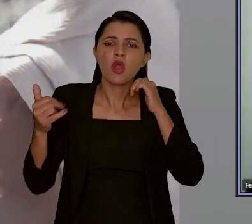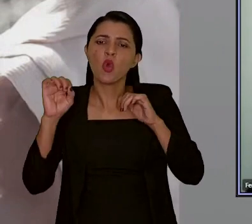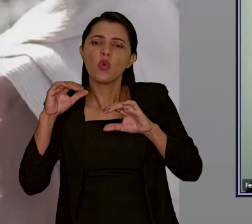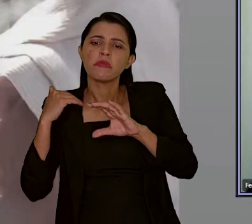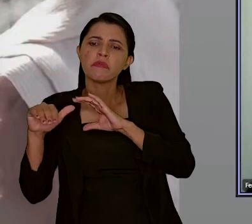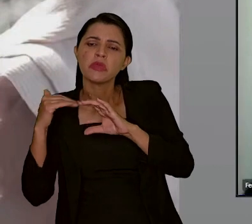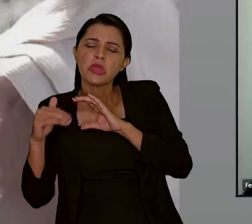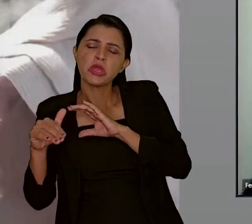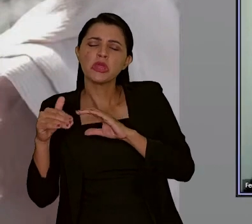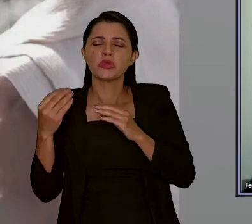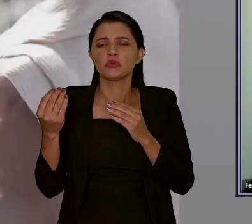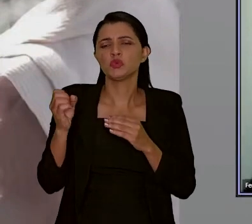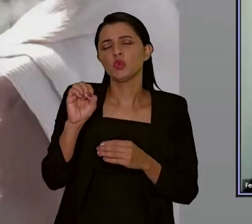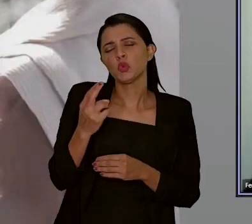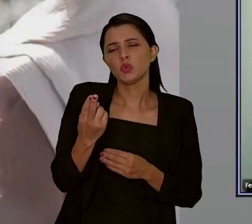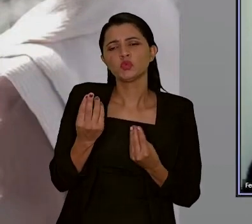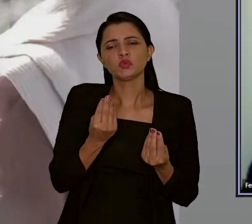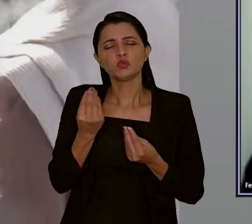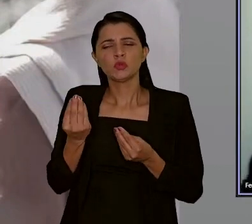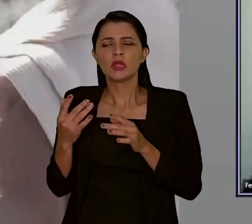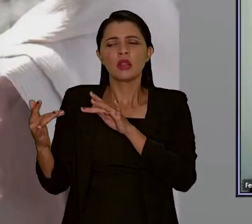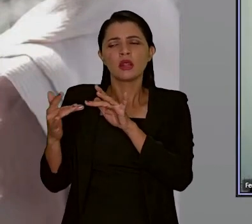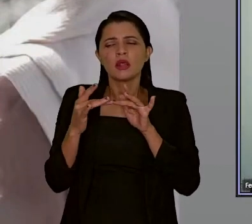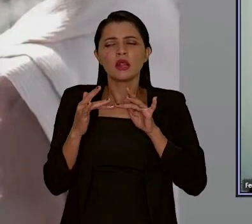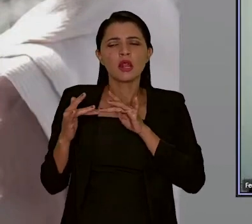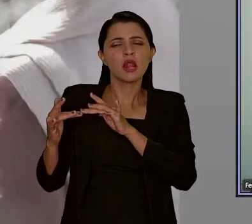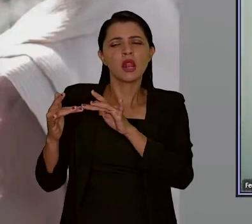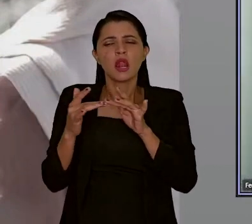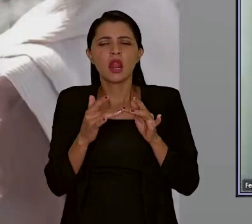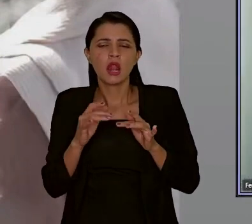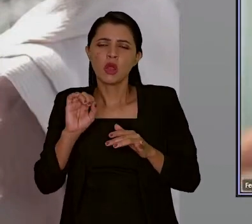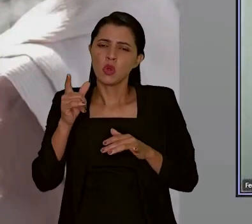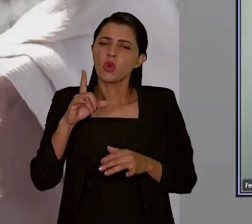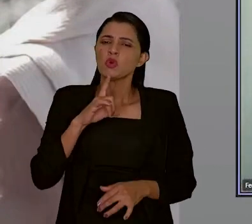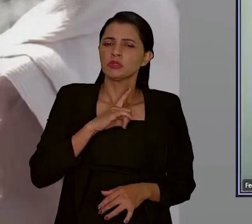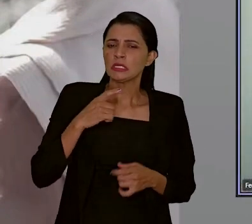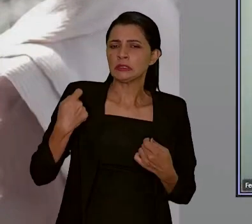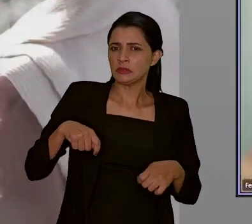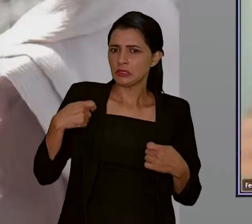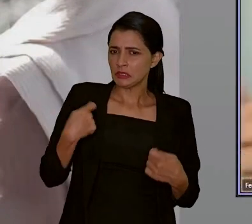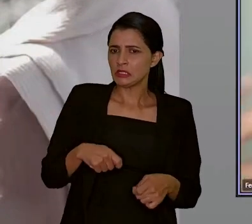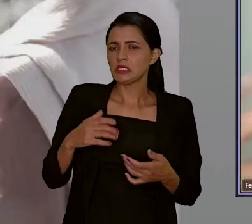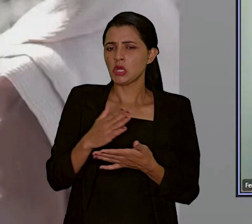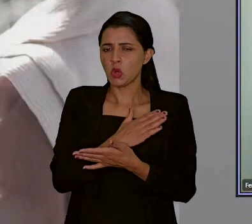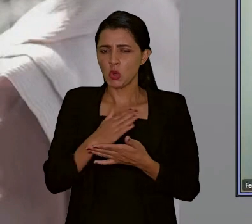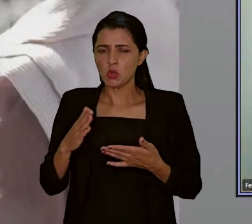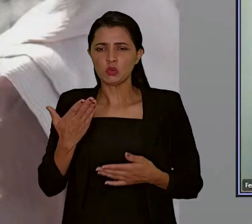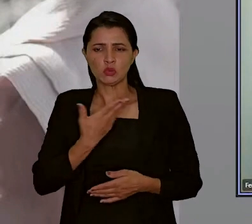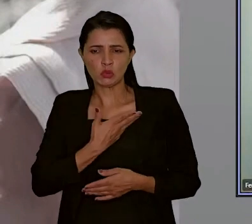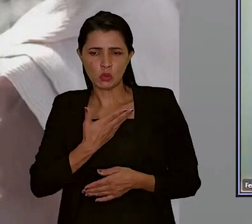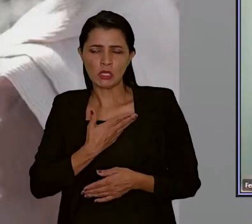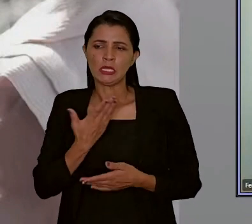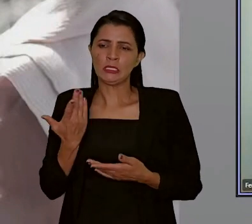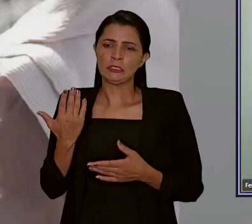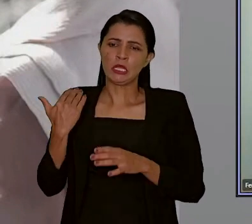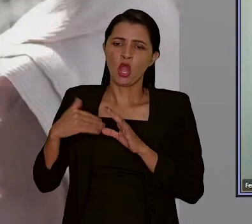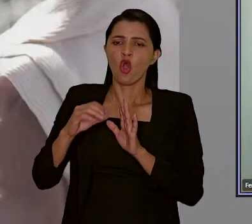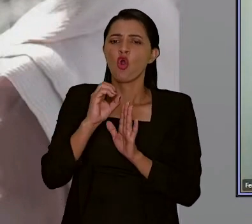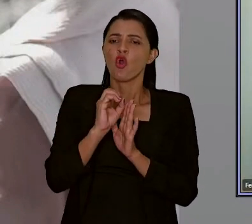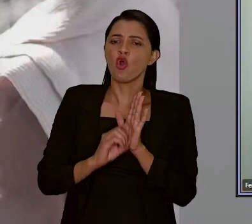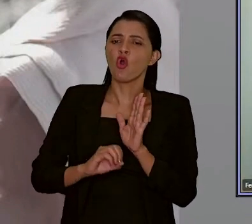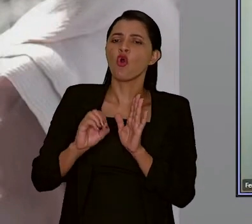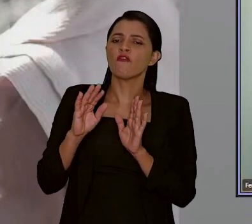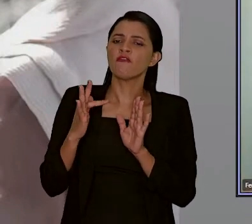né, ou existe essa necessidade de alguns colegas de uma manifestação por um ofício ou por uma comunicação formal. Então, é uma curiosidade